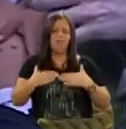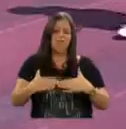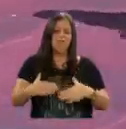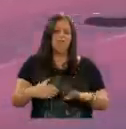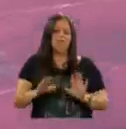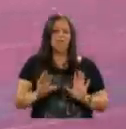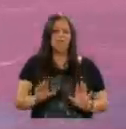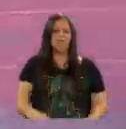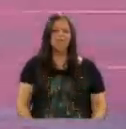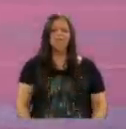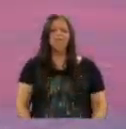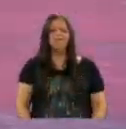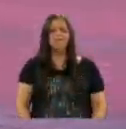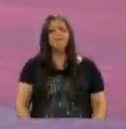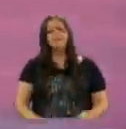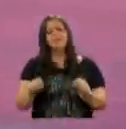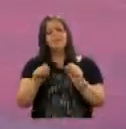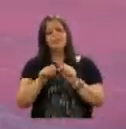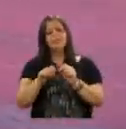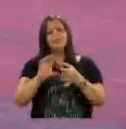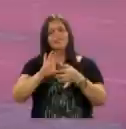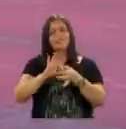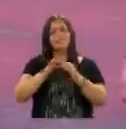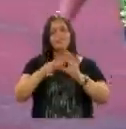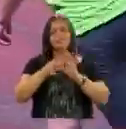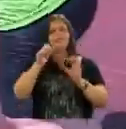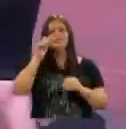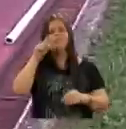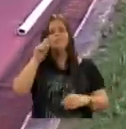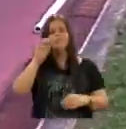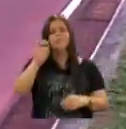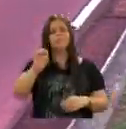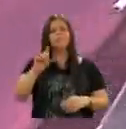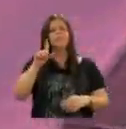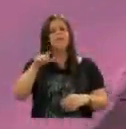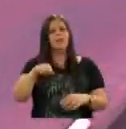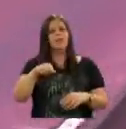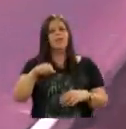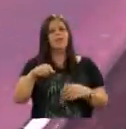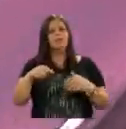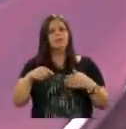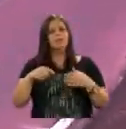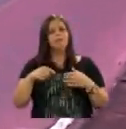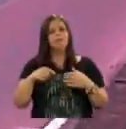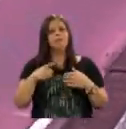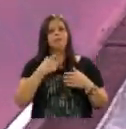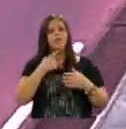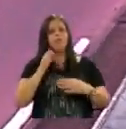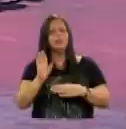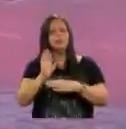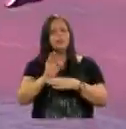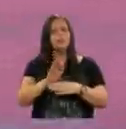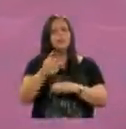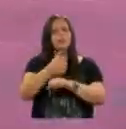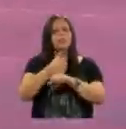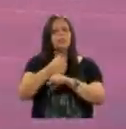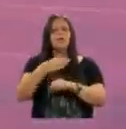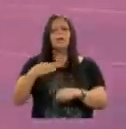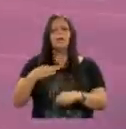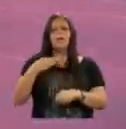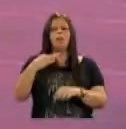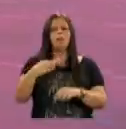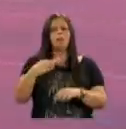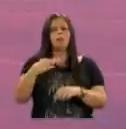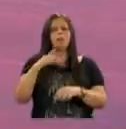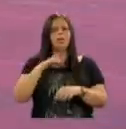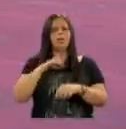a realização das olimpíadas das apaes é fruto da dedicação dos profissionais e voluntários que se espalham pelo estado